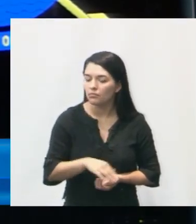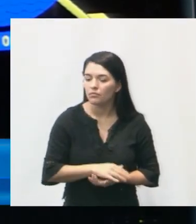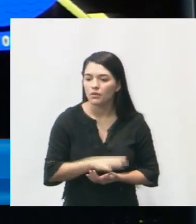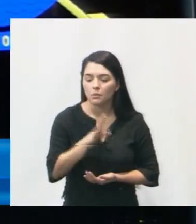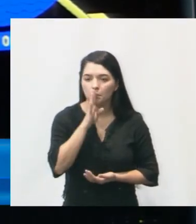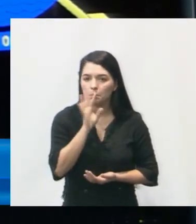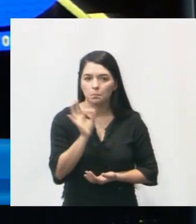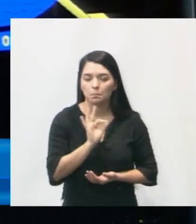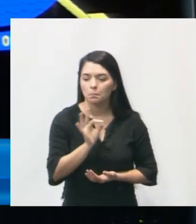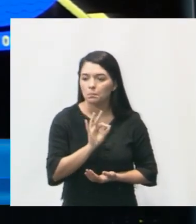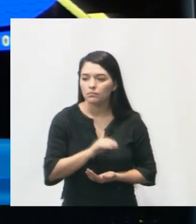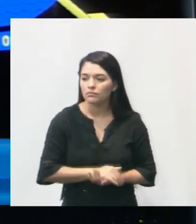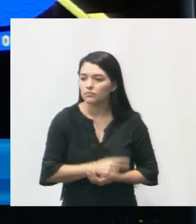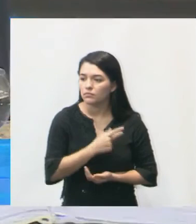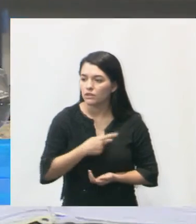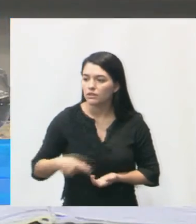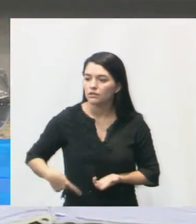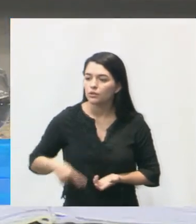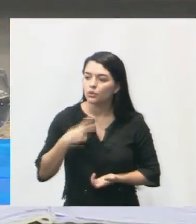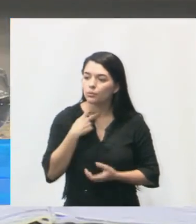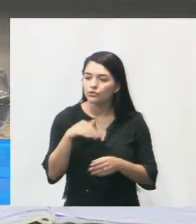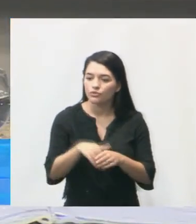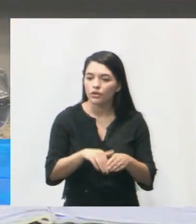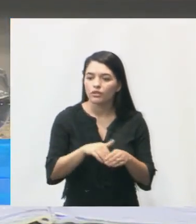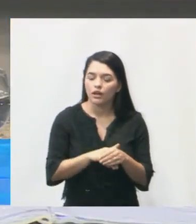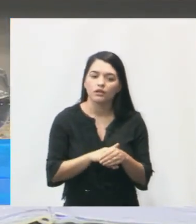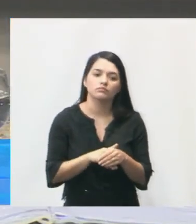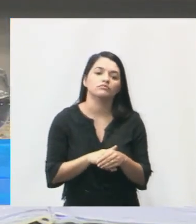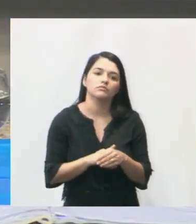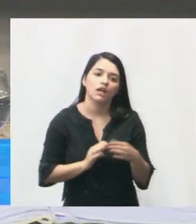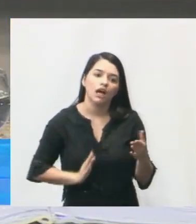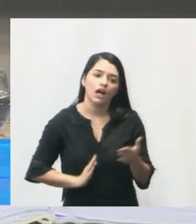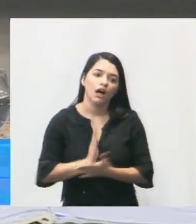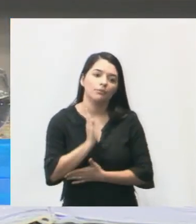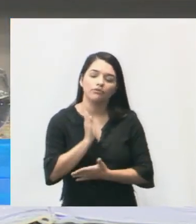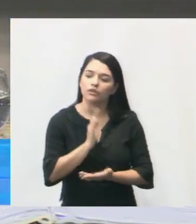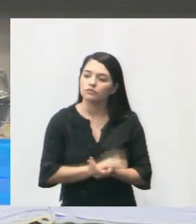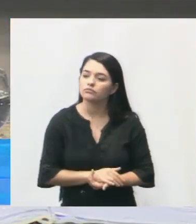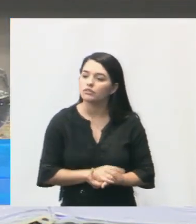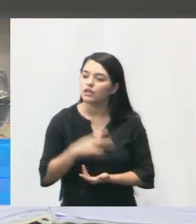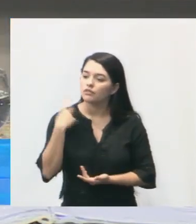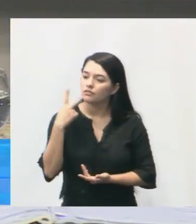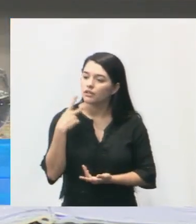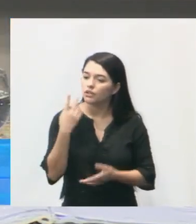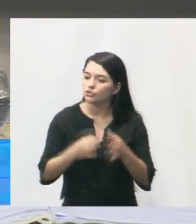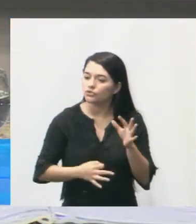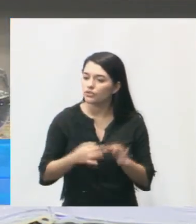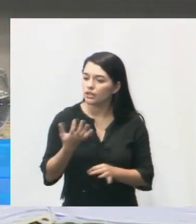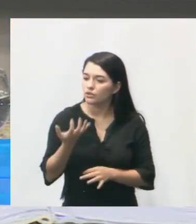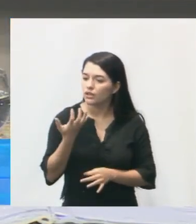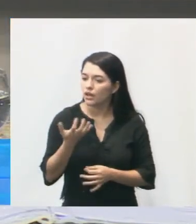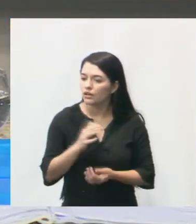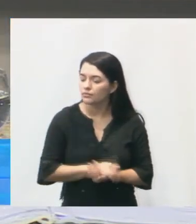Treze presente, doze sim, nenhum não, nenhuma abstenção. Presidente não vota, matéria aprovada. Algum vereador para justificar o voto?